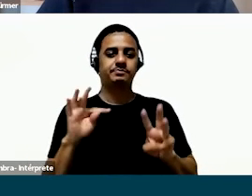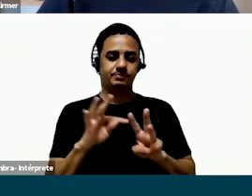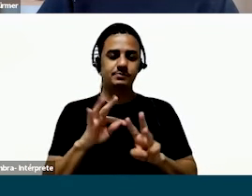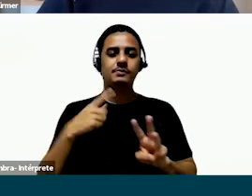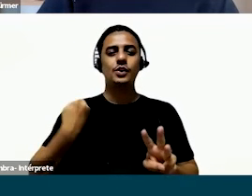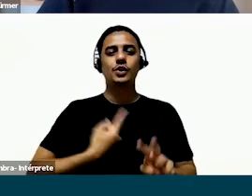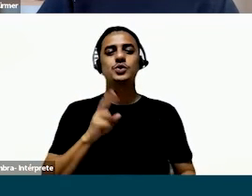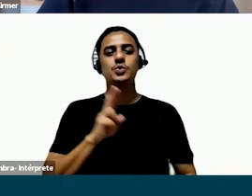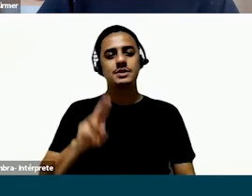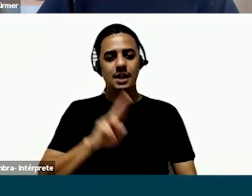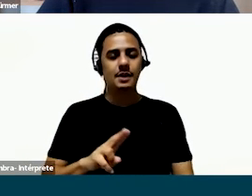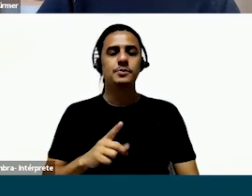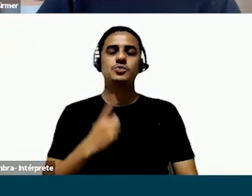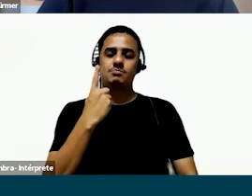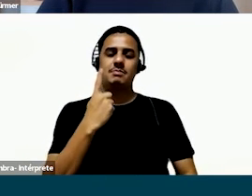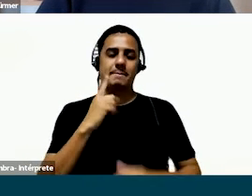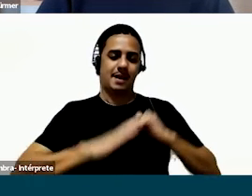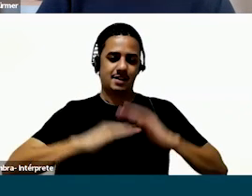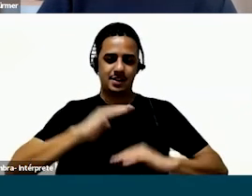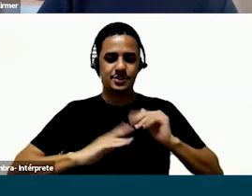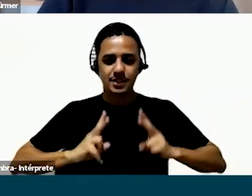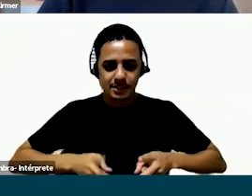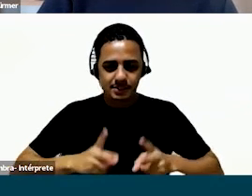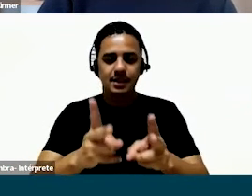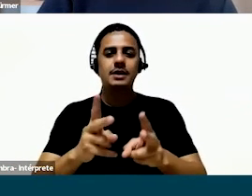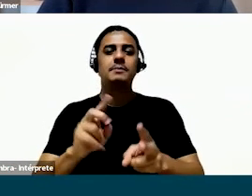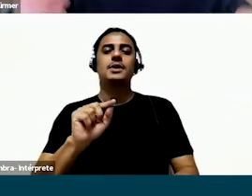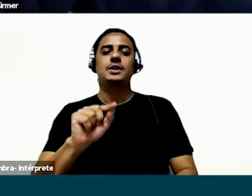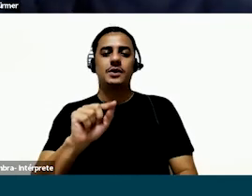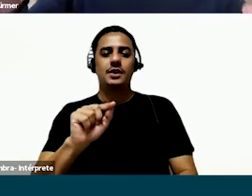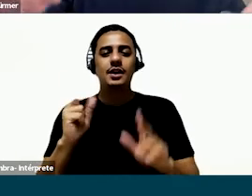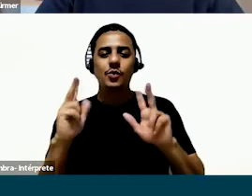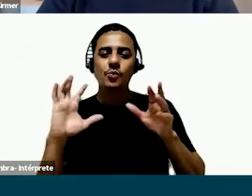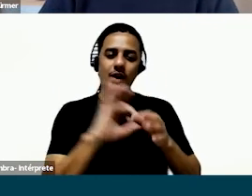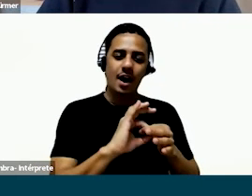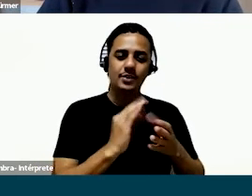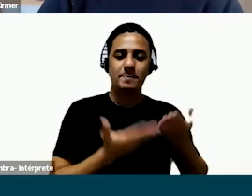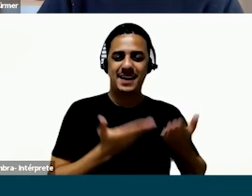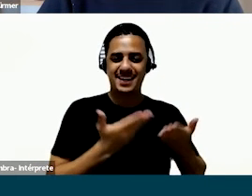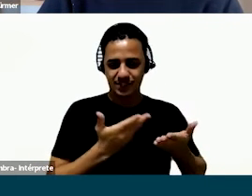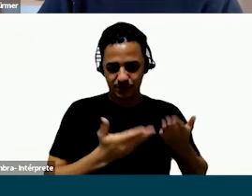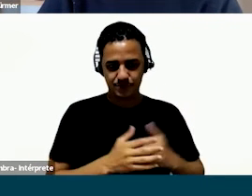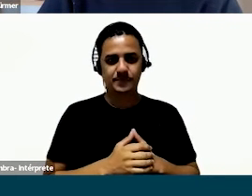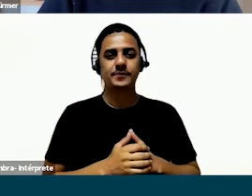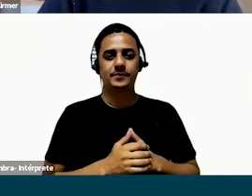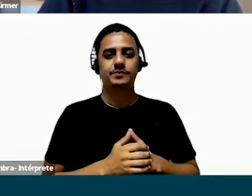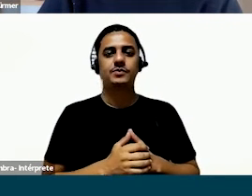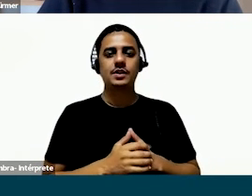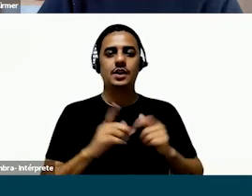Value Tree, que a gente usa aqui na TW, que é muito parecido com o exemplo anterior da perda de peso, aquela estrutura